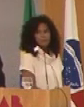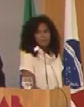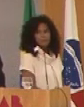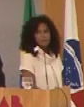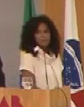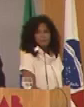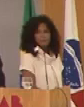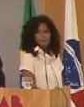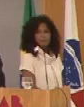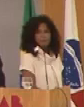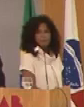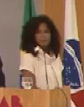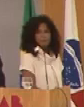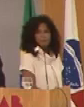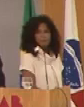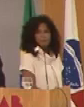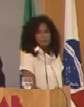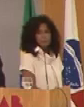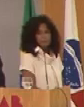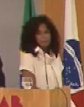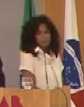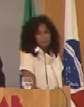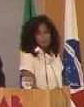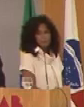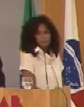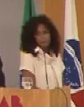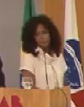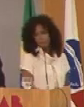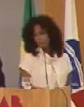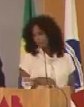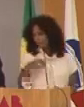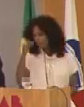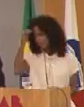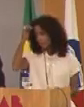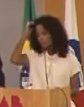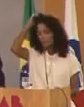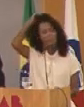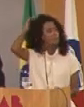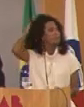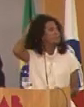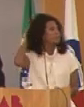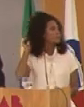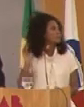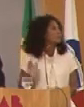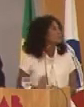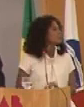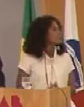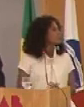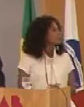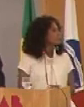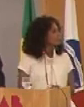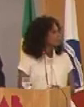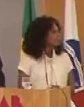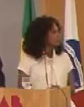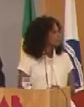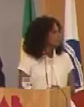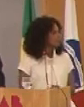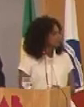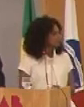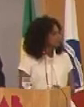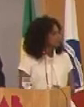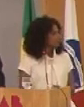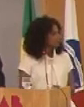rostos atuais do Cristo crucificado, revelados na terra ferida, na violação da especulação